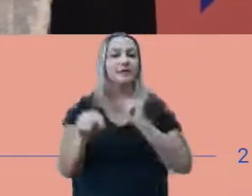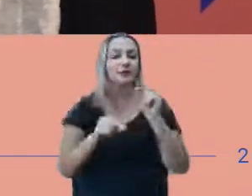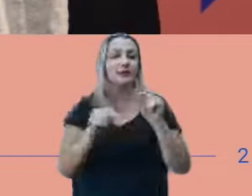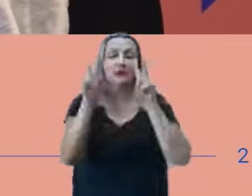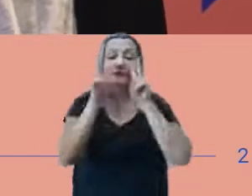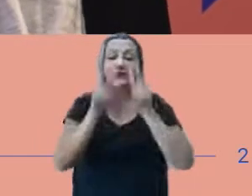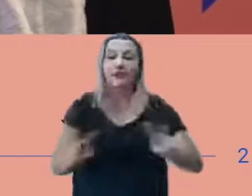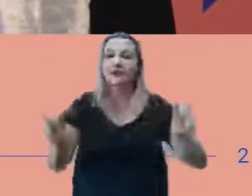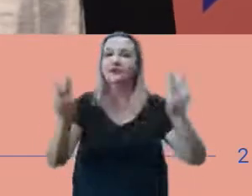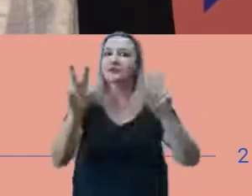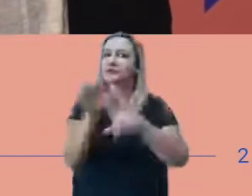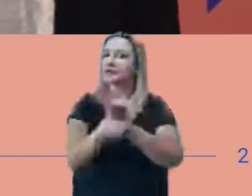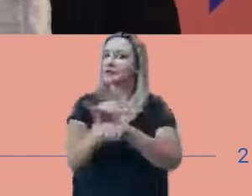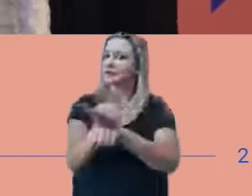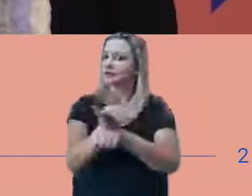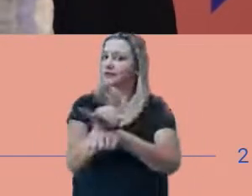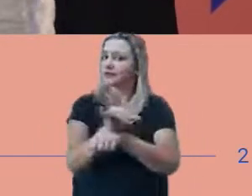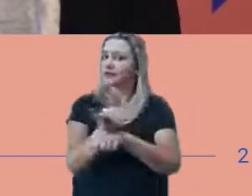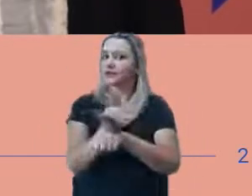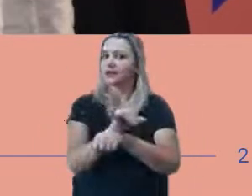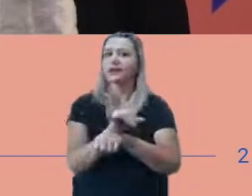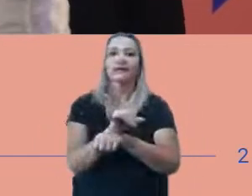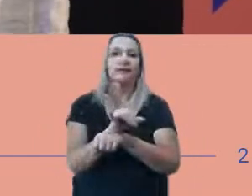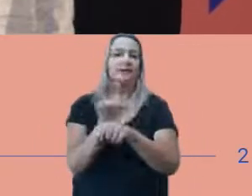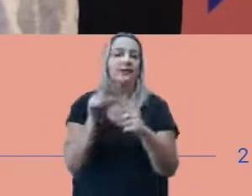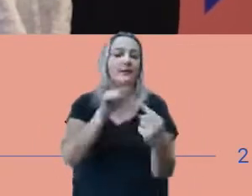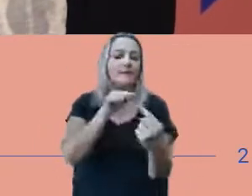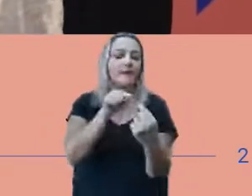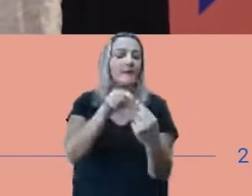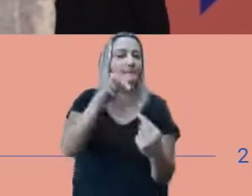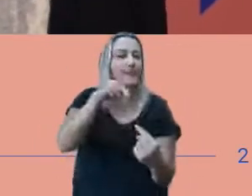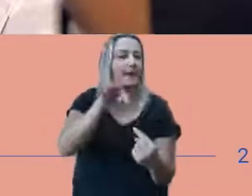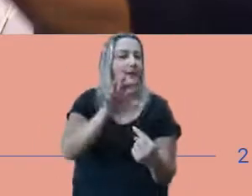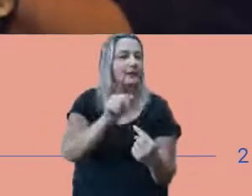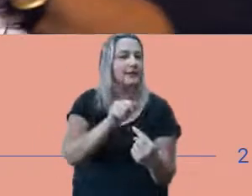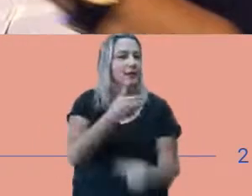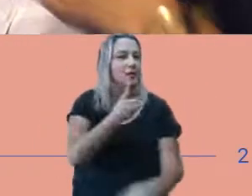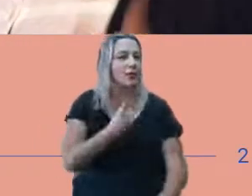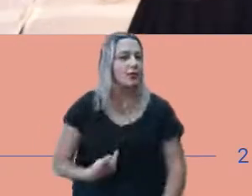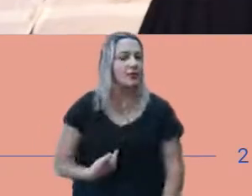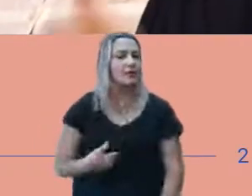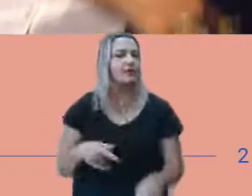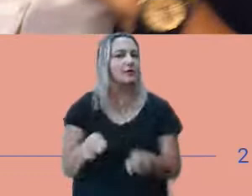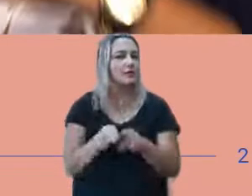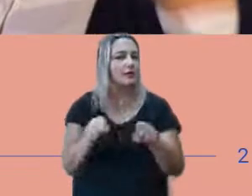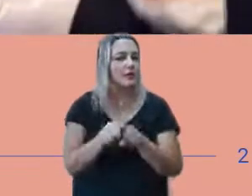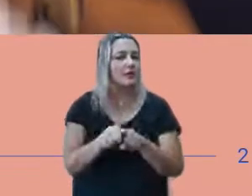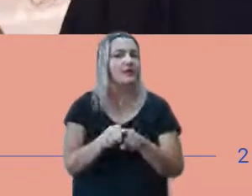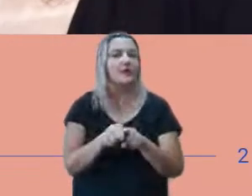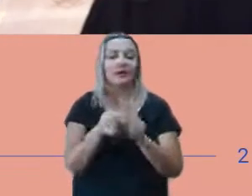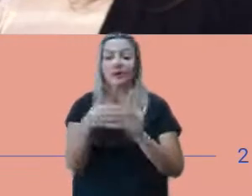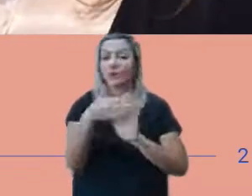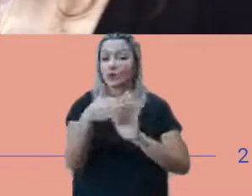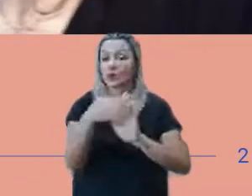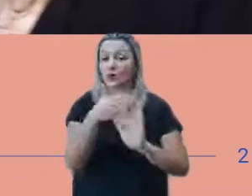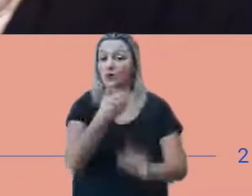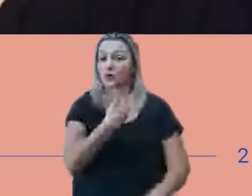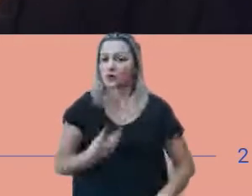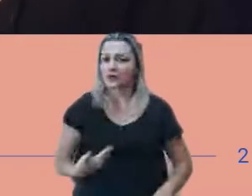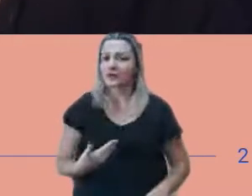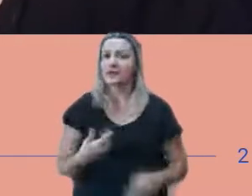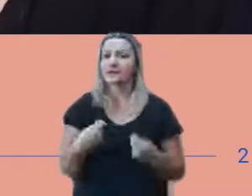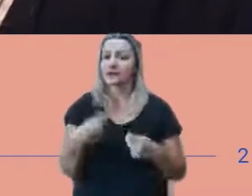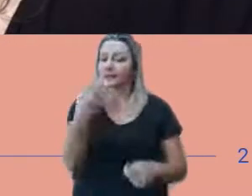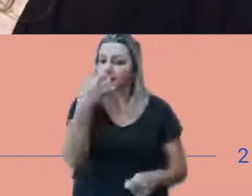estratégica da economia circular nas metas de governo na visão de governo precisamos ter ambição para